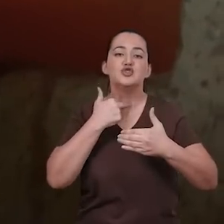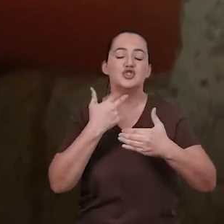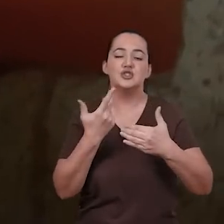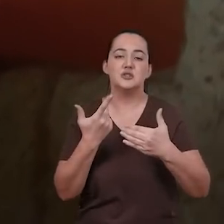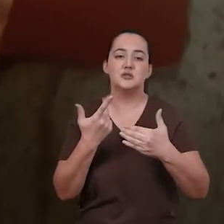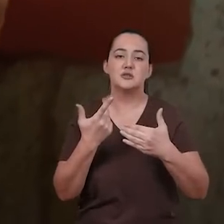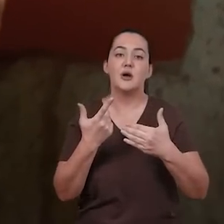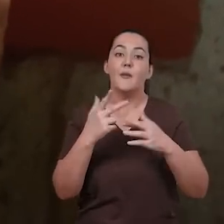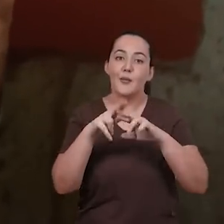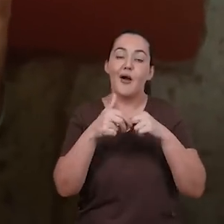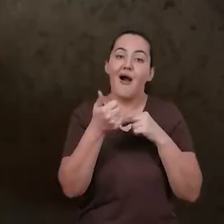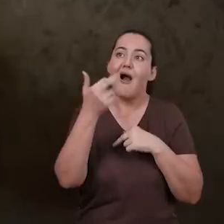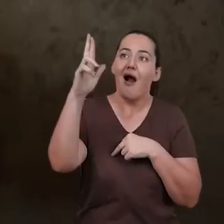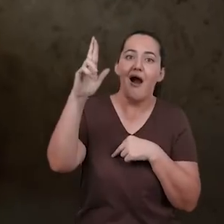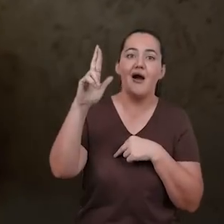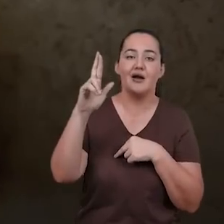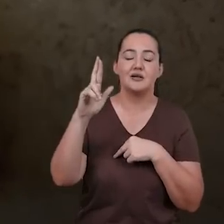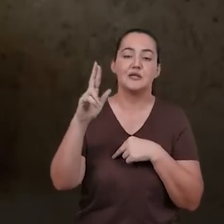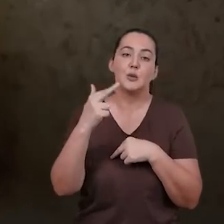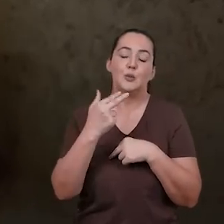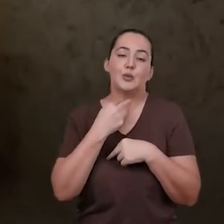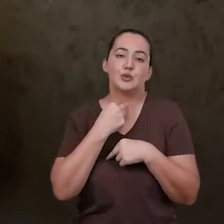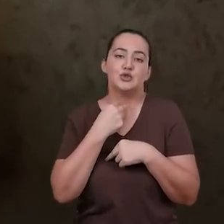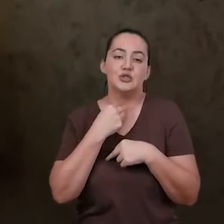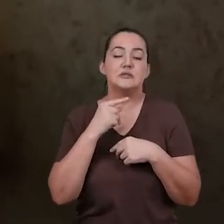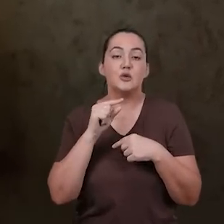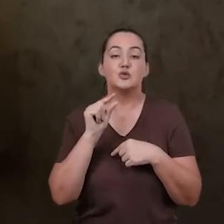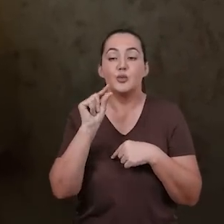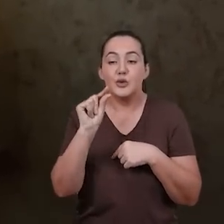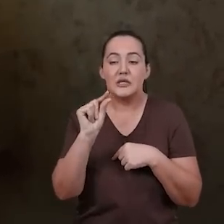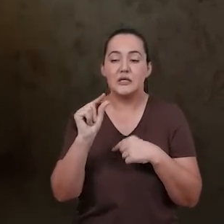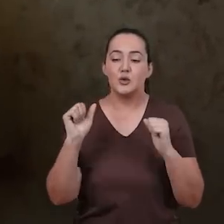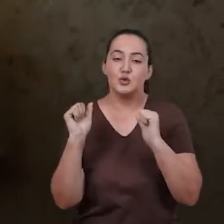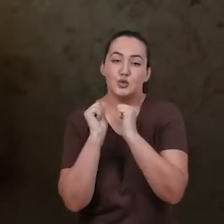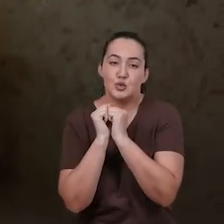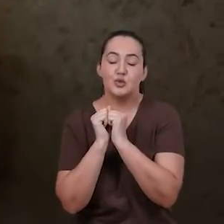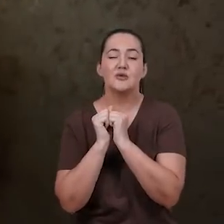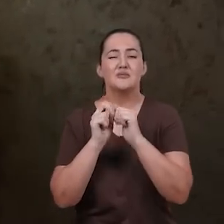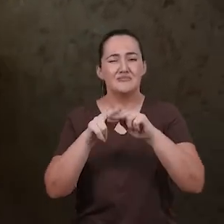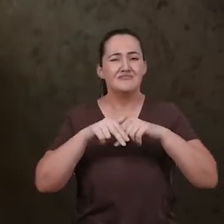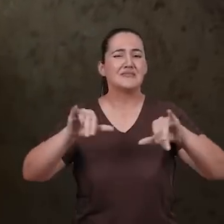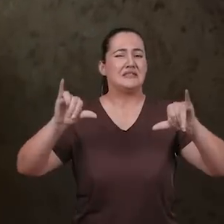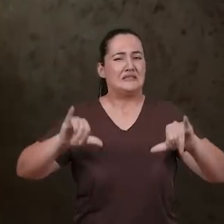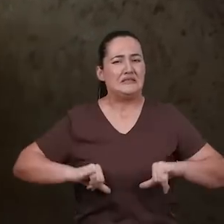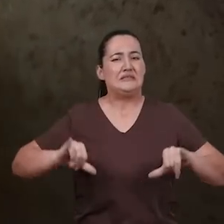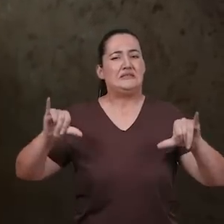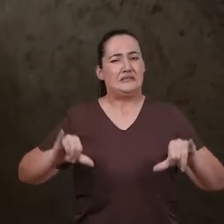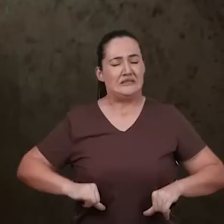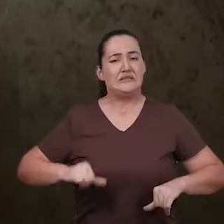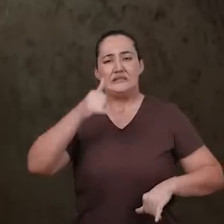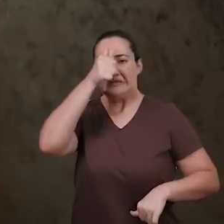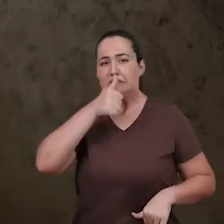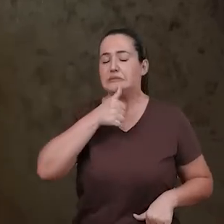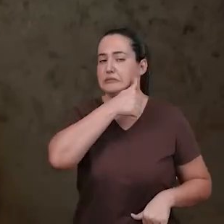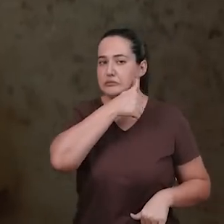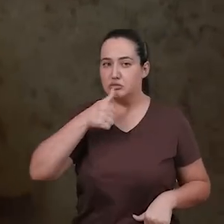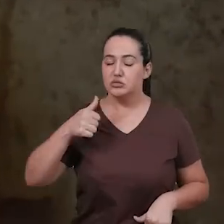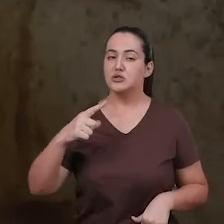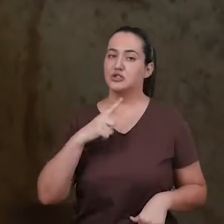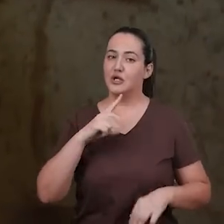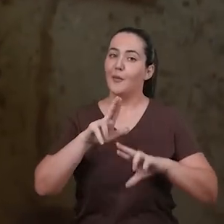do oxigênio. Então eles não podiam nem se aquecer com uma lareira. Era uma vida realmente de grande renúncia